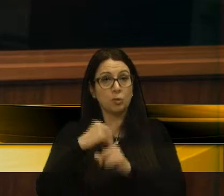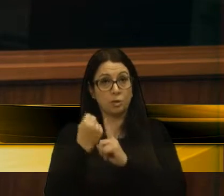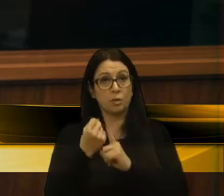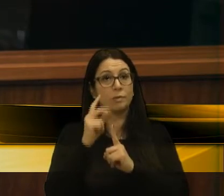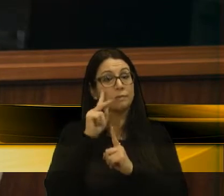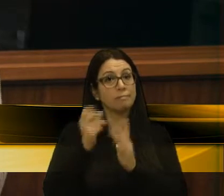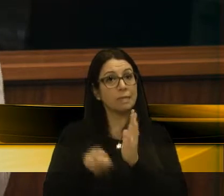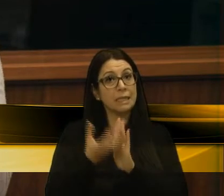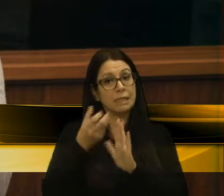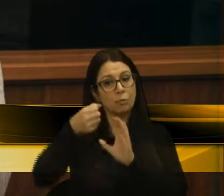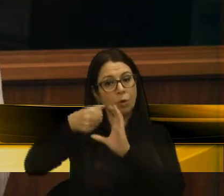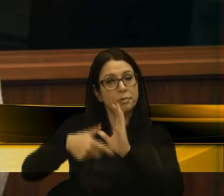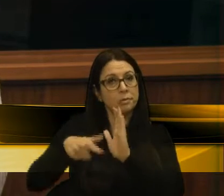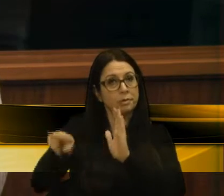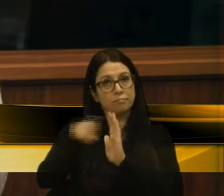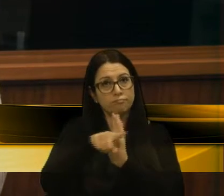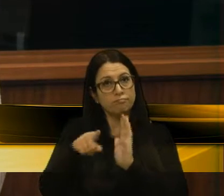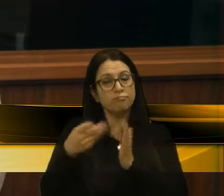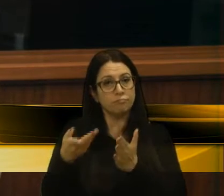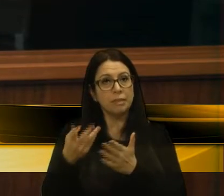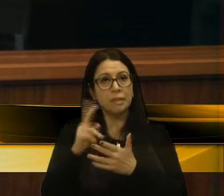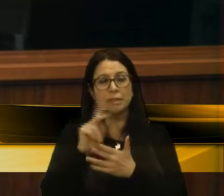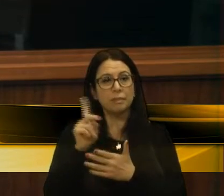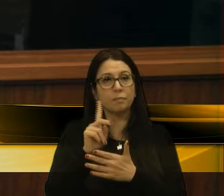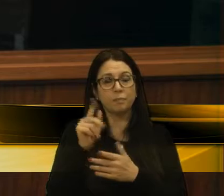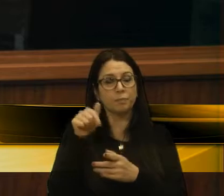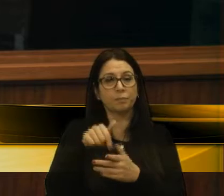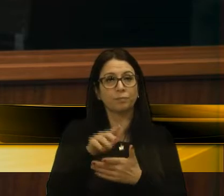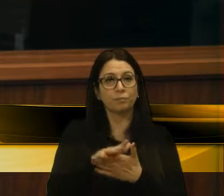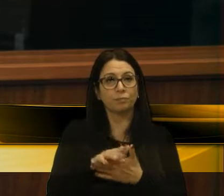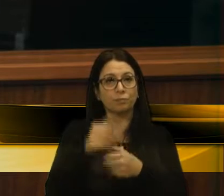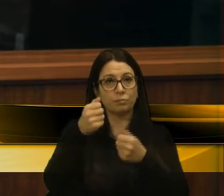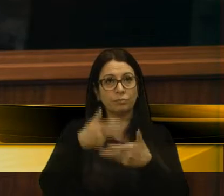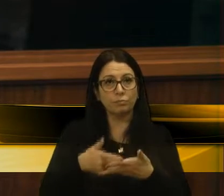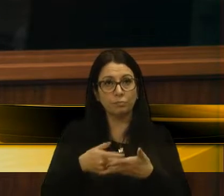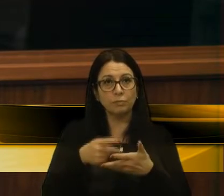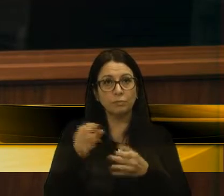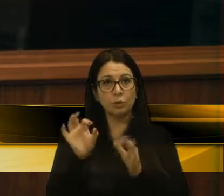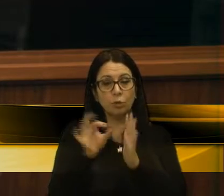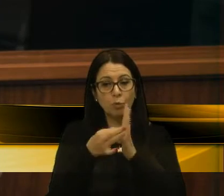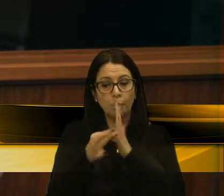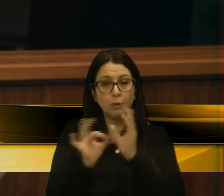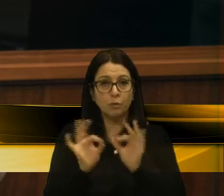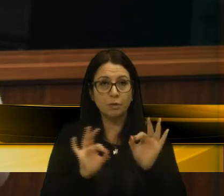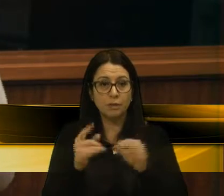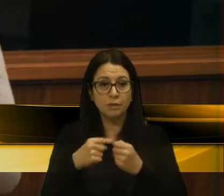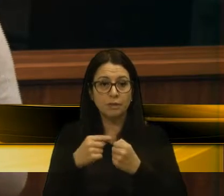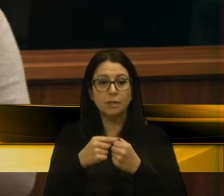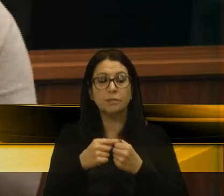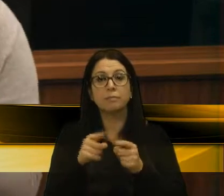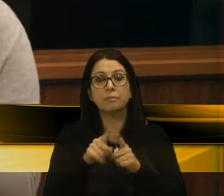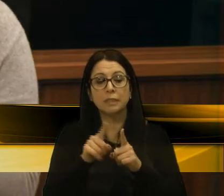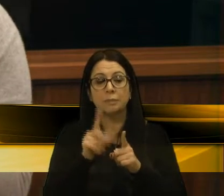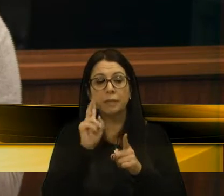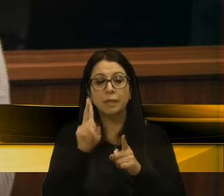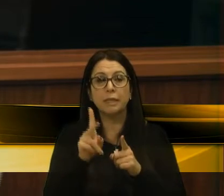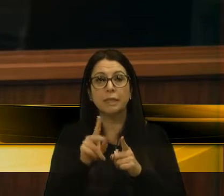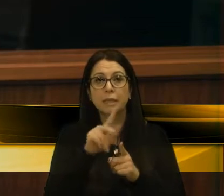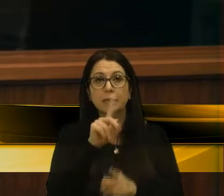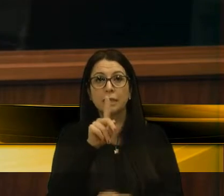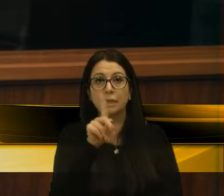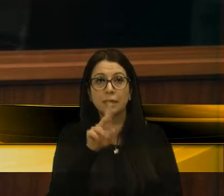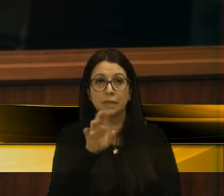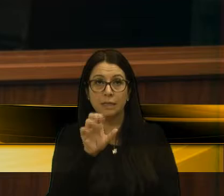esse conceito de habitação de interesse social, que não estava definido no plano diretor, e também nas ZEIs, que a gente